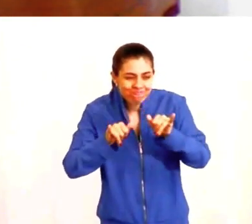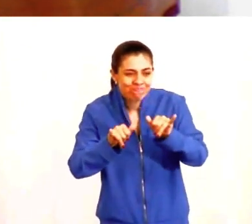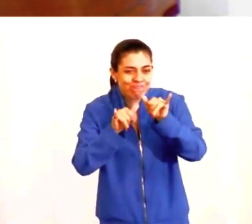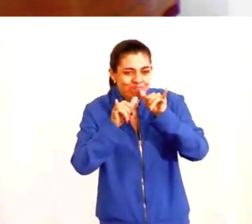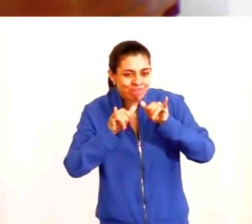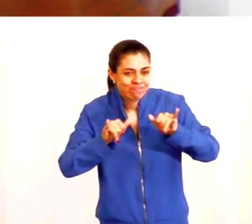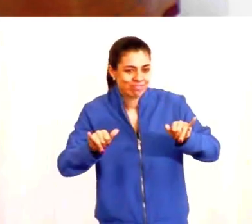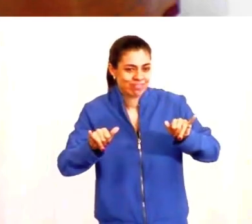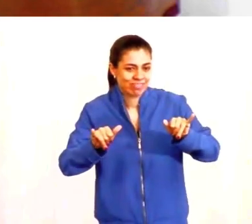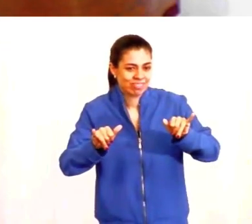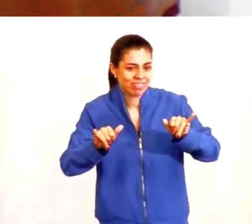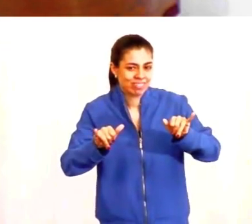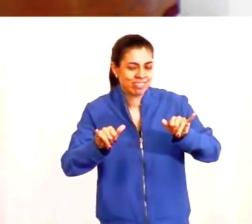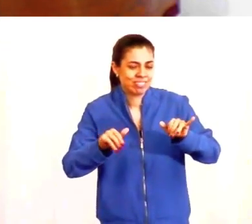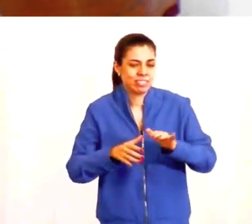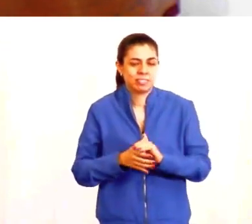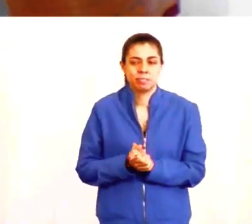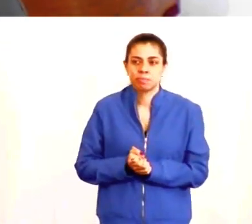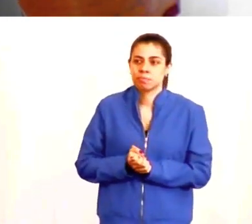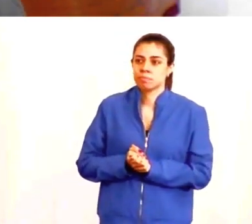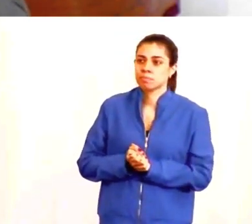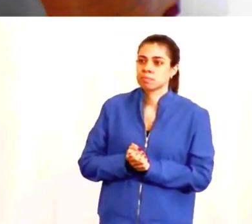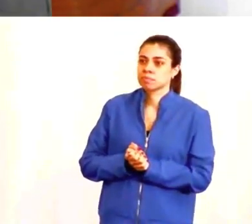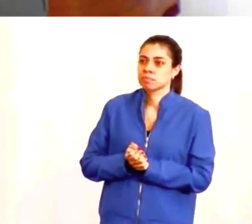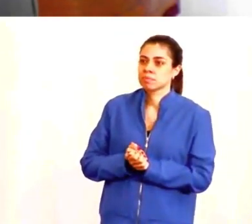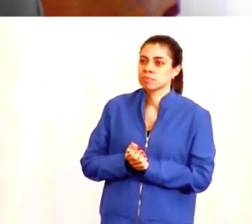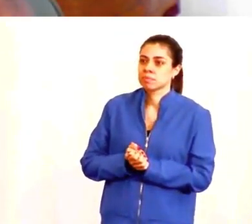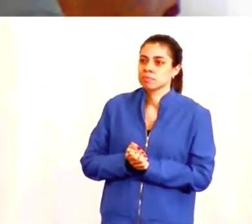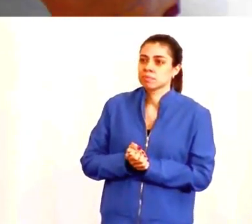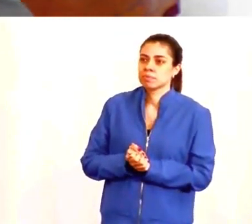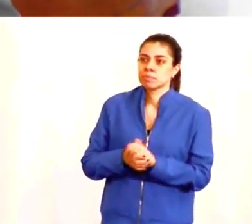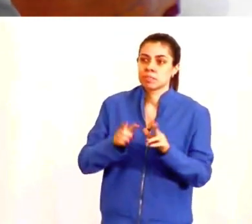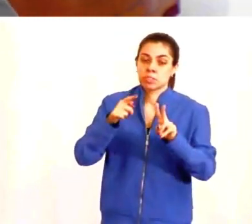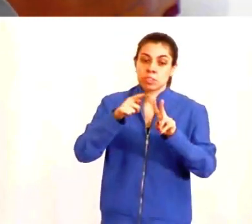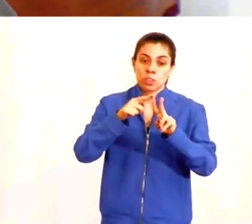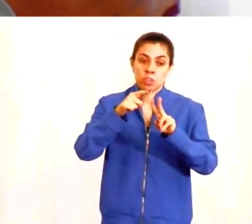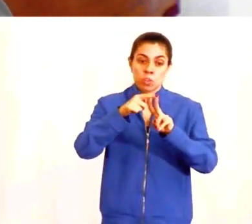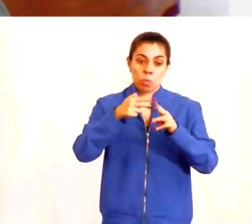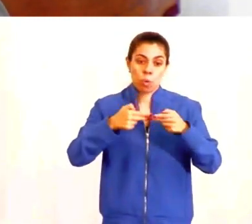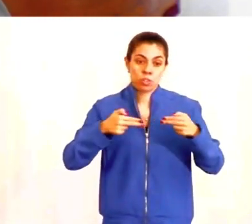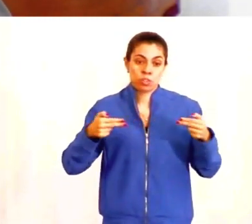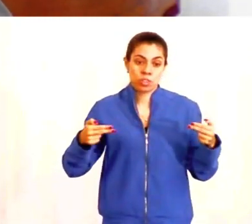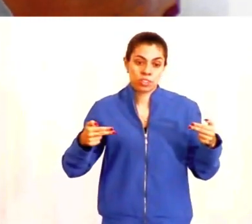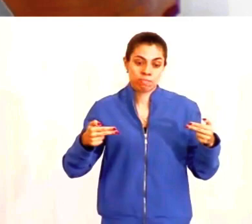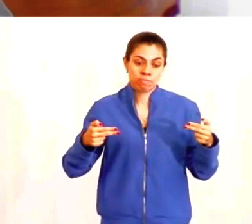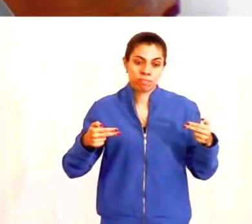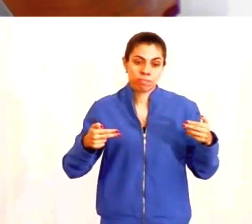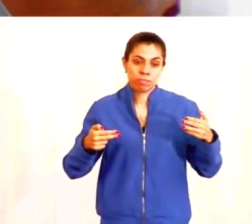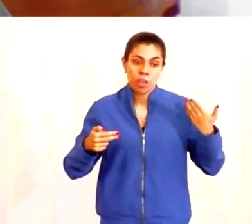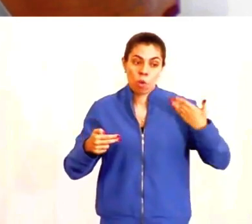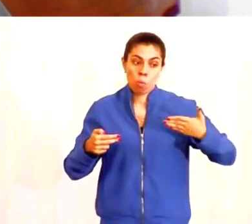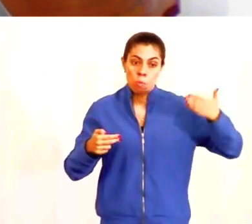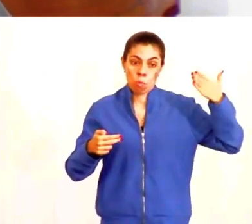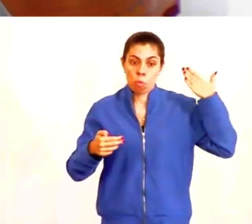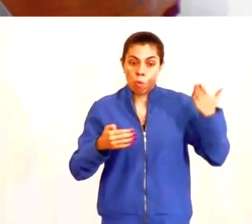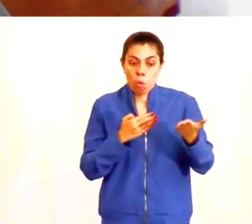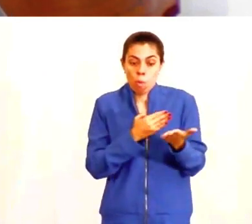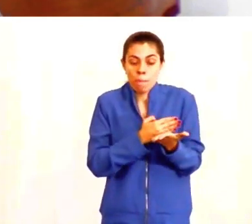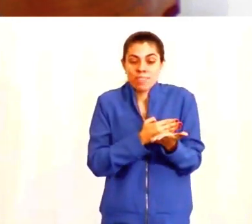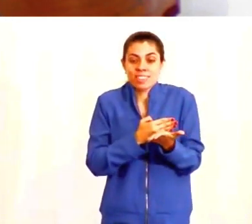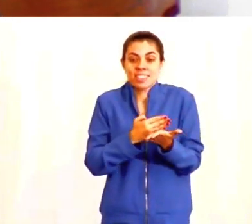acompanham desde aquele dia em que os olhos foram abertos, os ouvidos foram abertos e nós nos entendemos